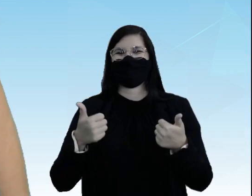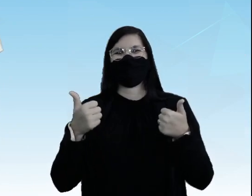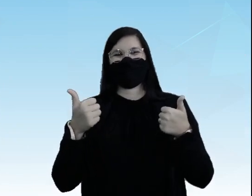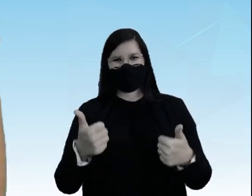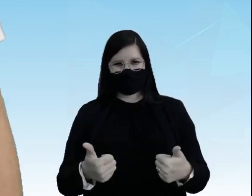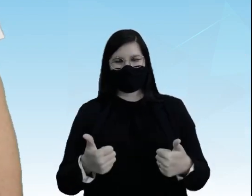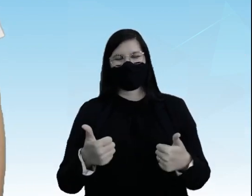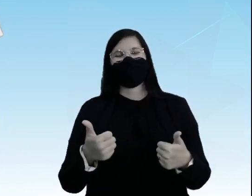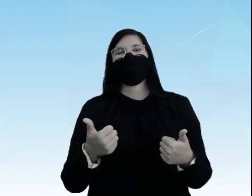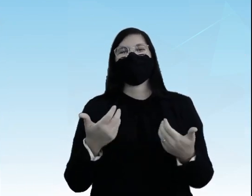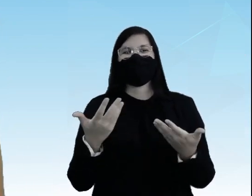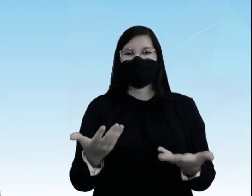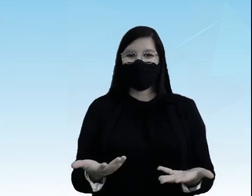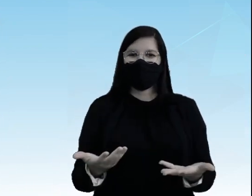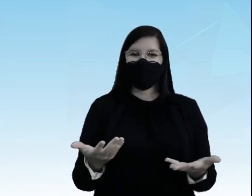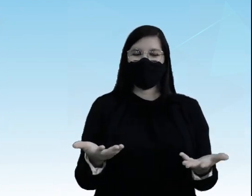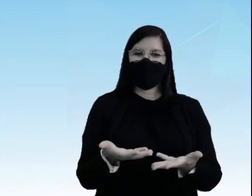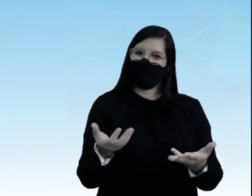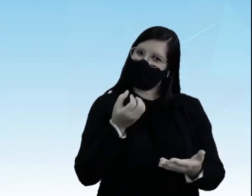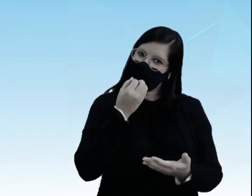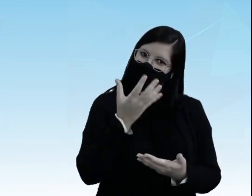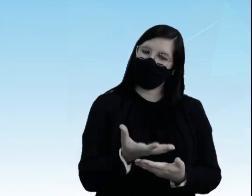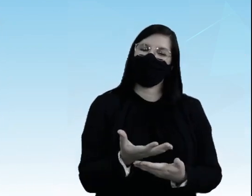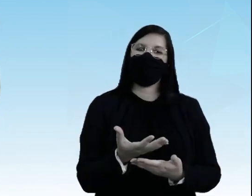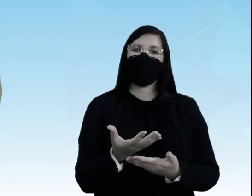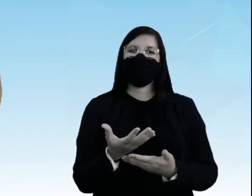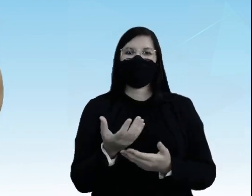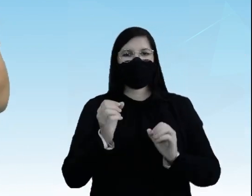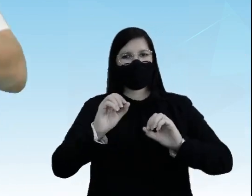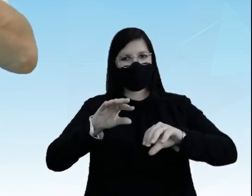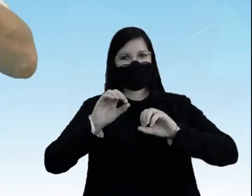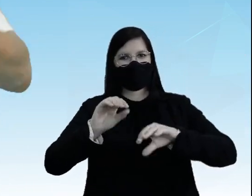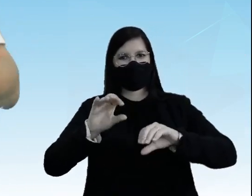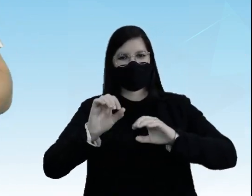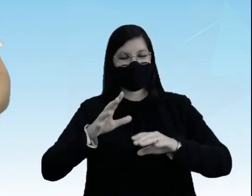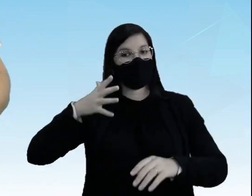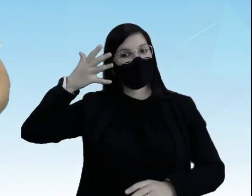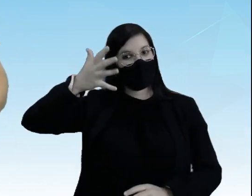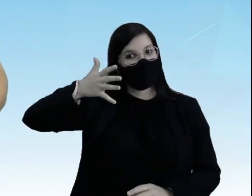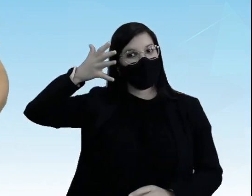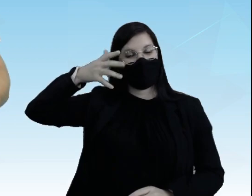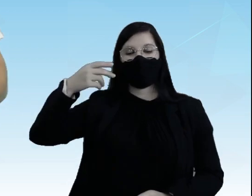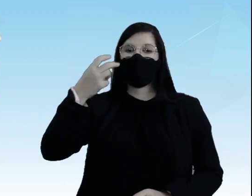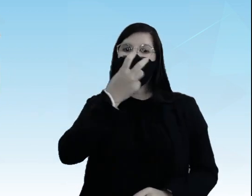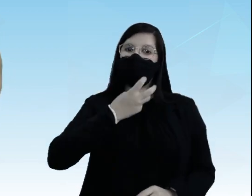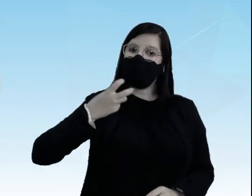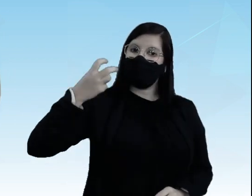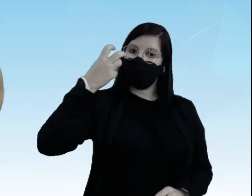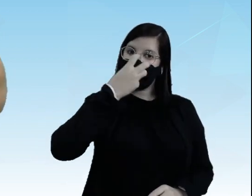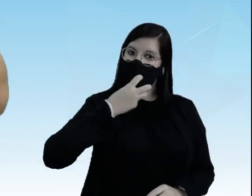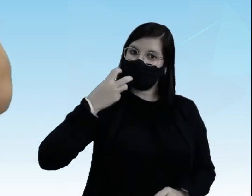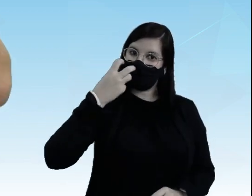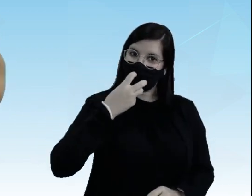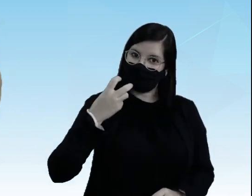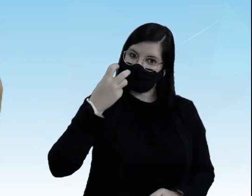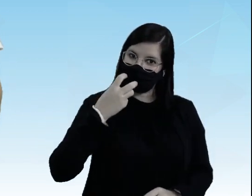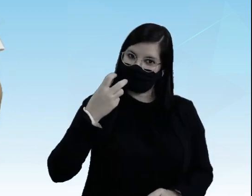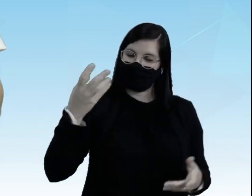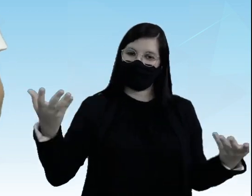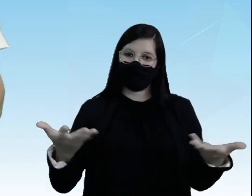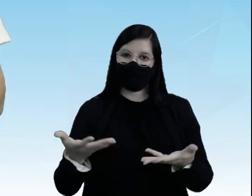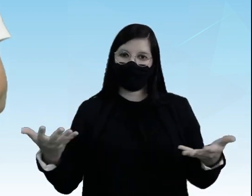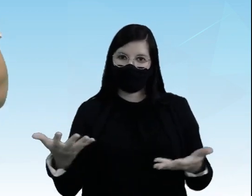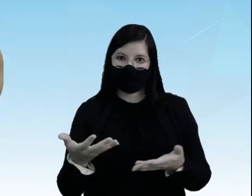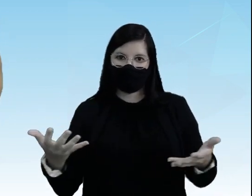Magna Reis, justamente essa questão de ensinar que o discurso oral, que o meu discurso com vocês